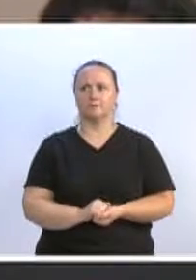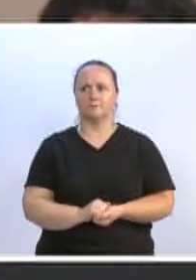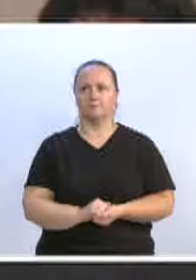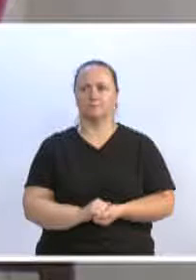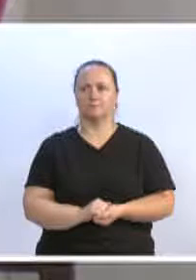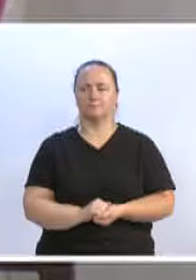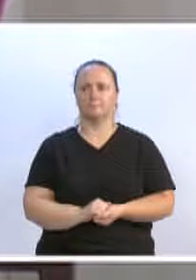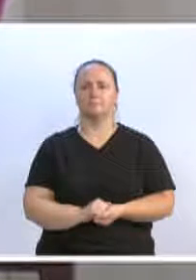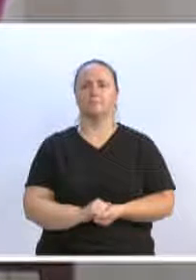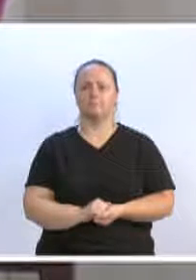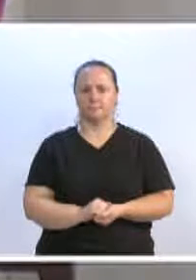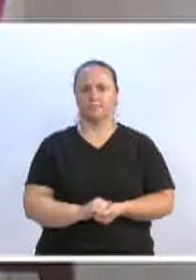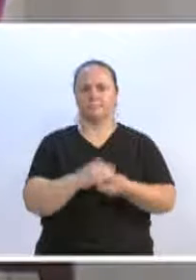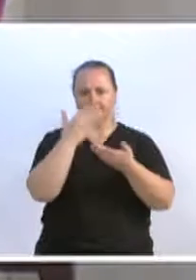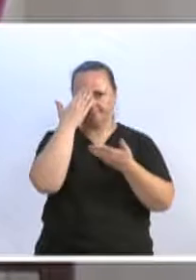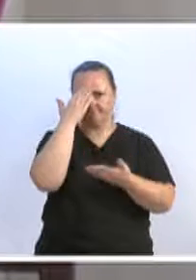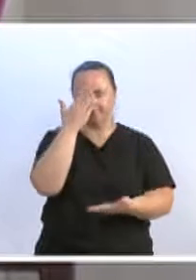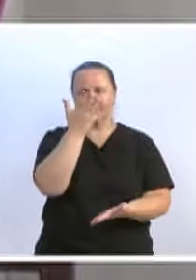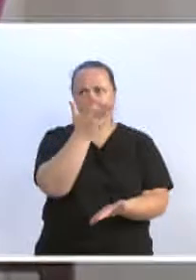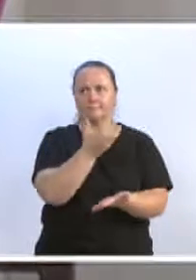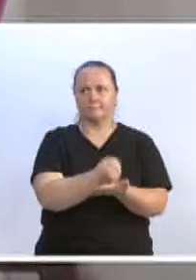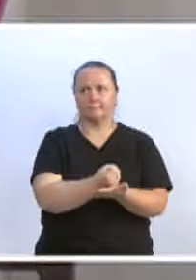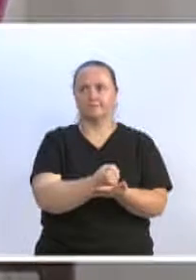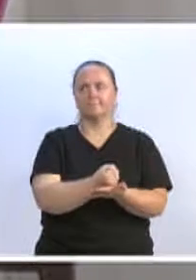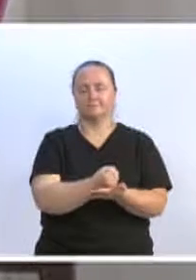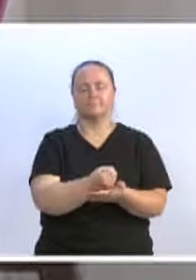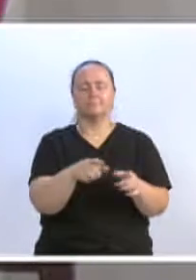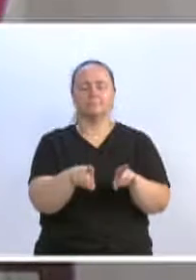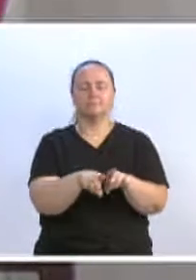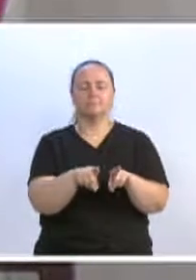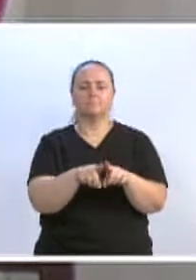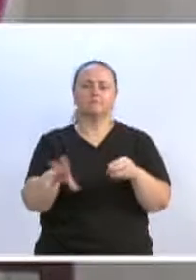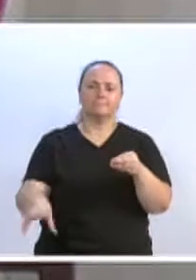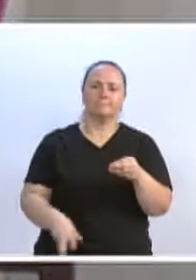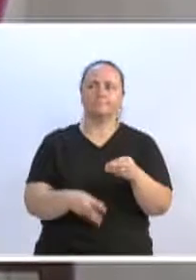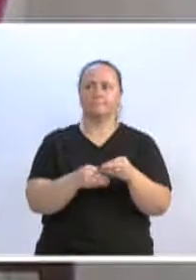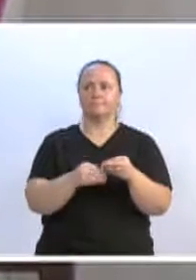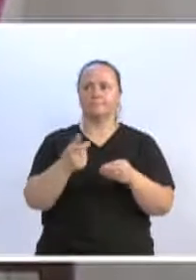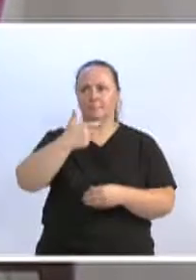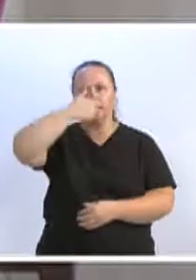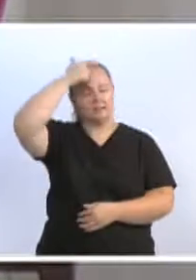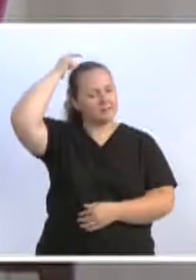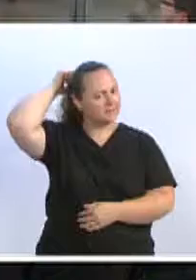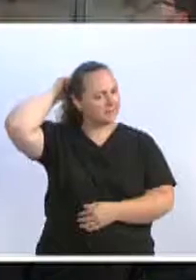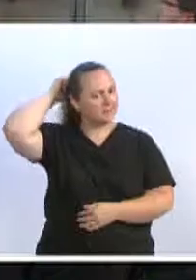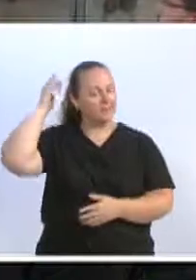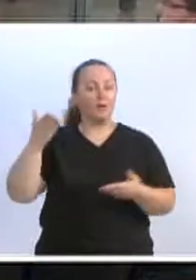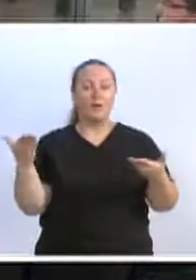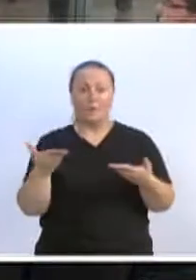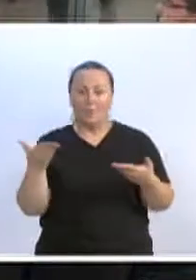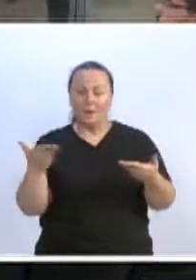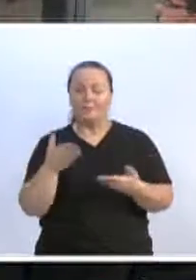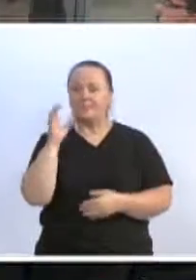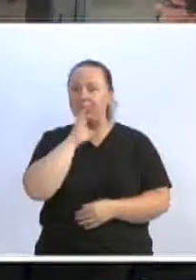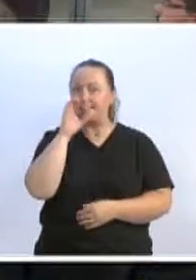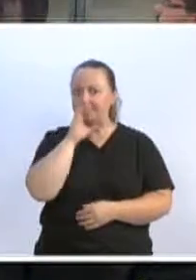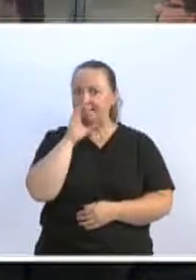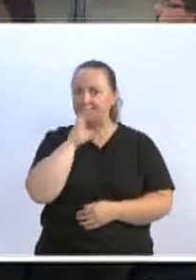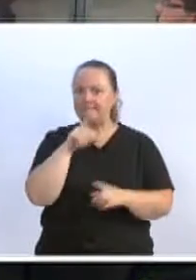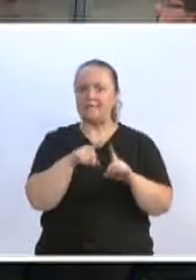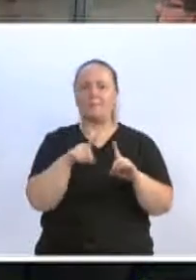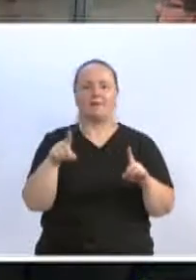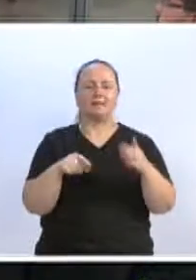obrigado vereador em curso de cozinha fala já consertado em aparte o vereador adriano embora hoje a sessão seja mais rápido com autorização e